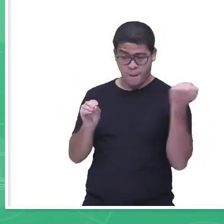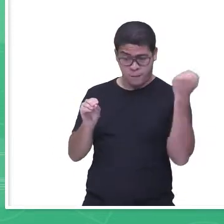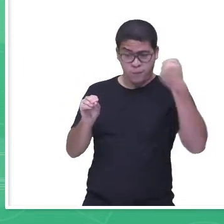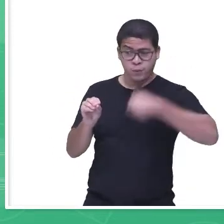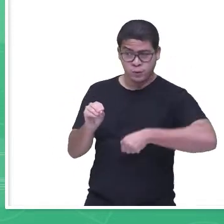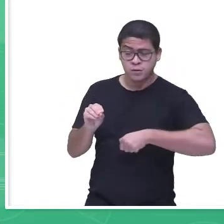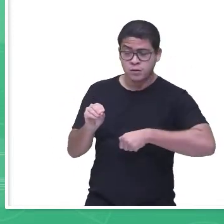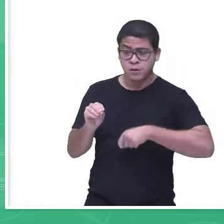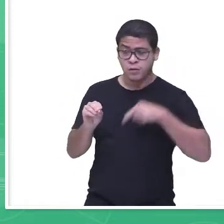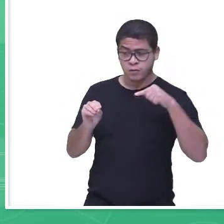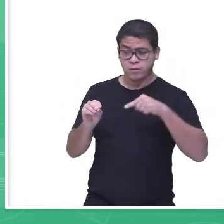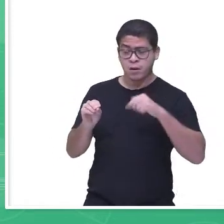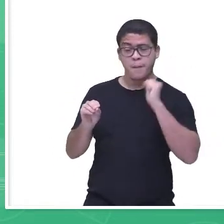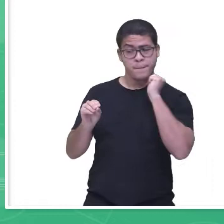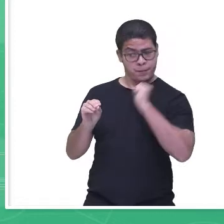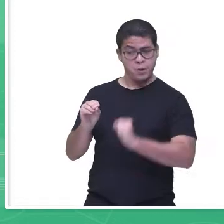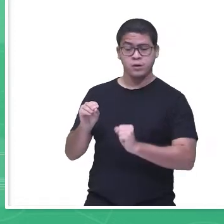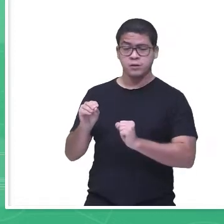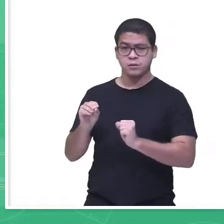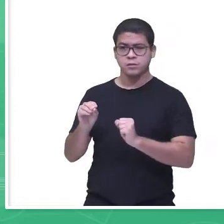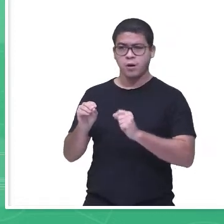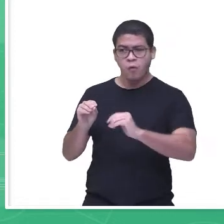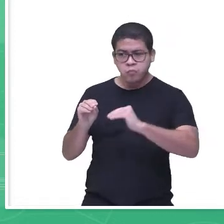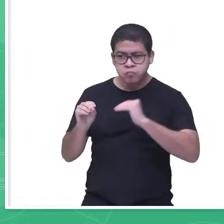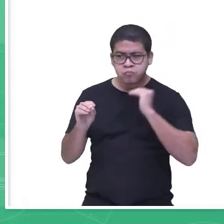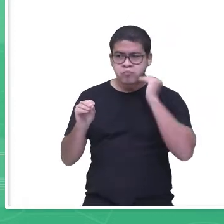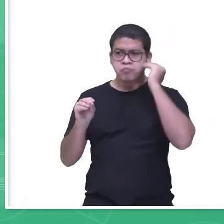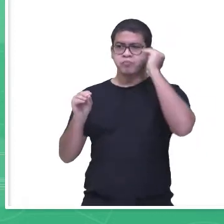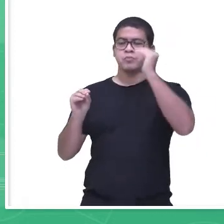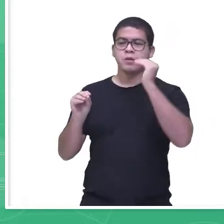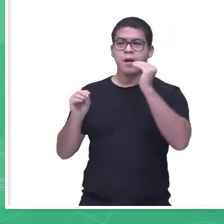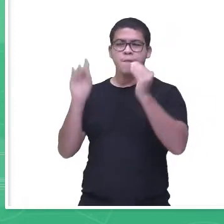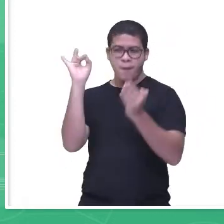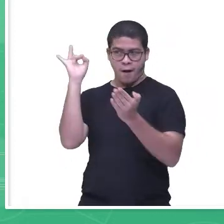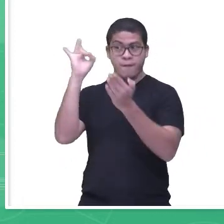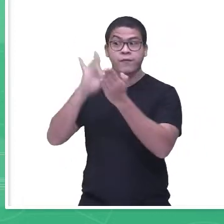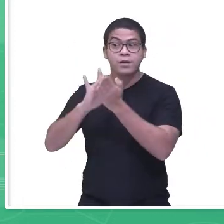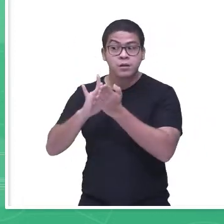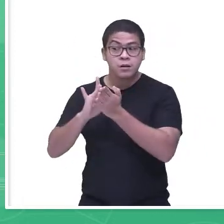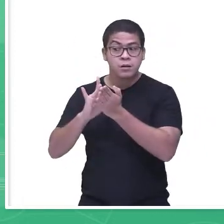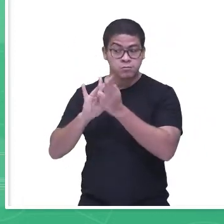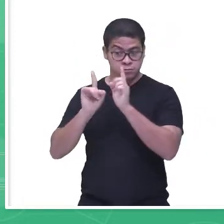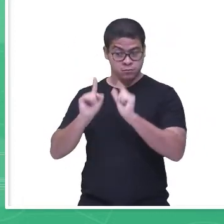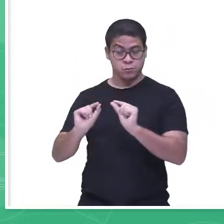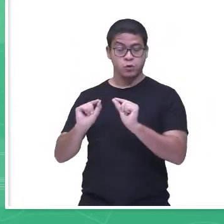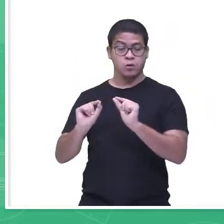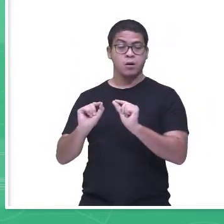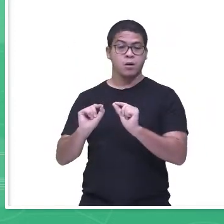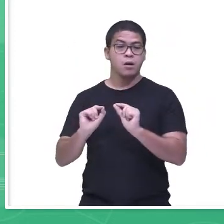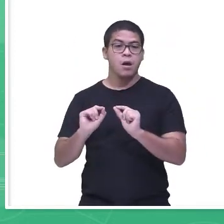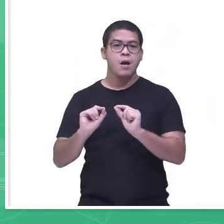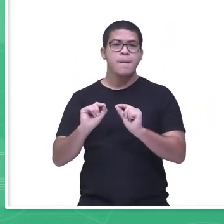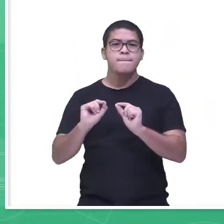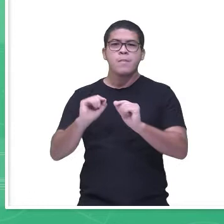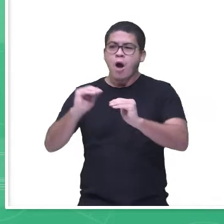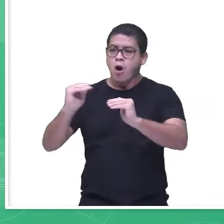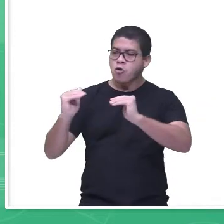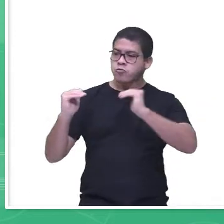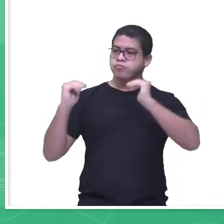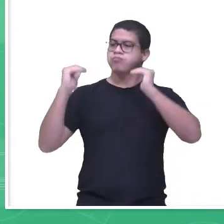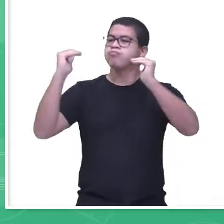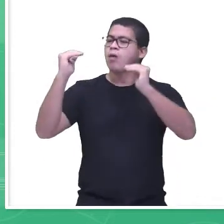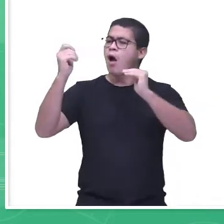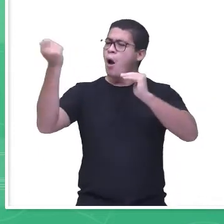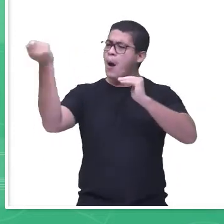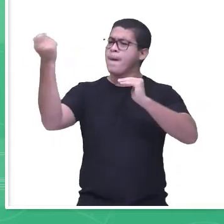vou possibilitar você alcançar uma verdade, ou seja, a aletheia. E essa verdade vai superar